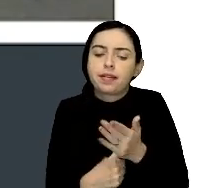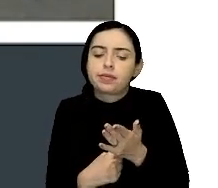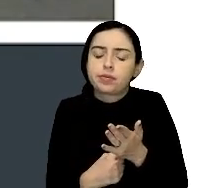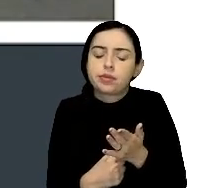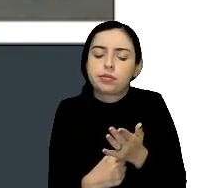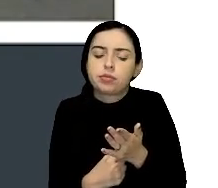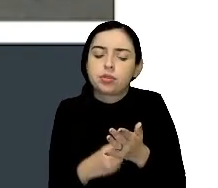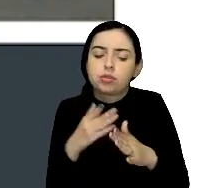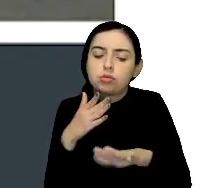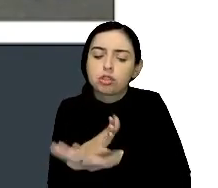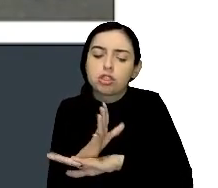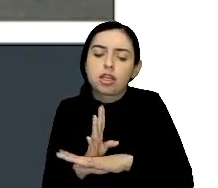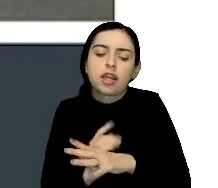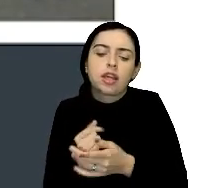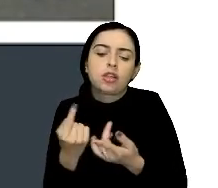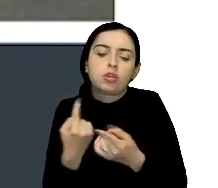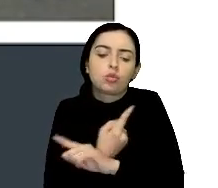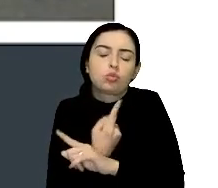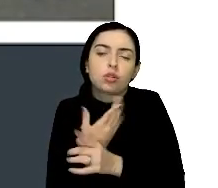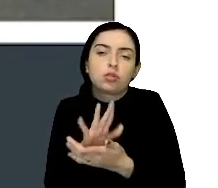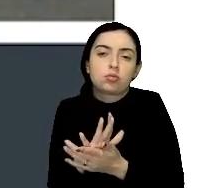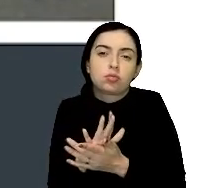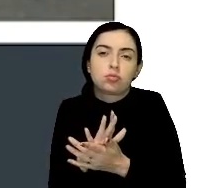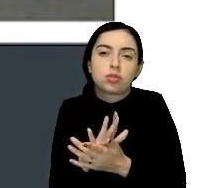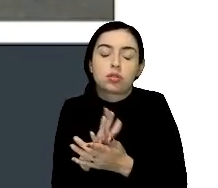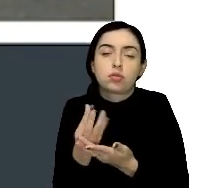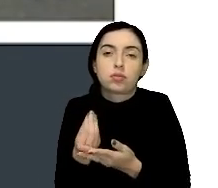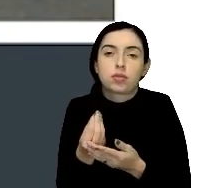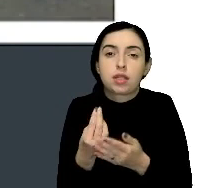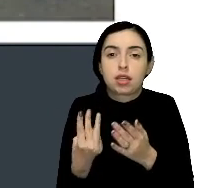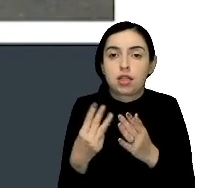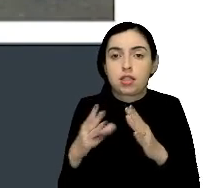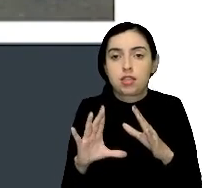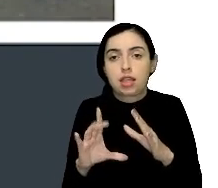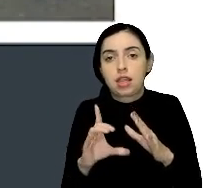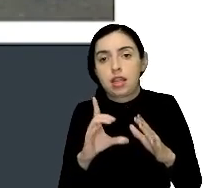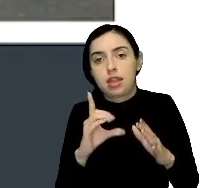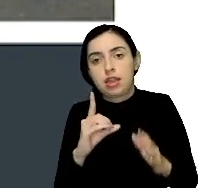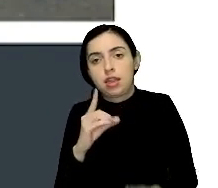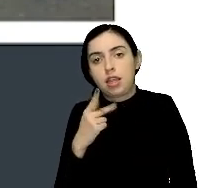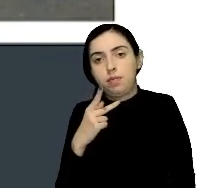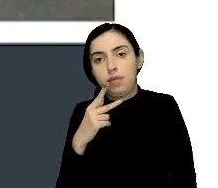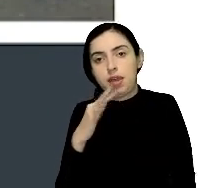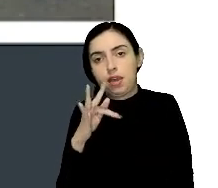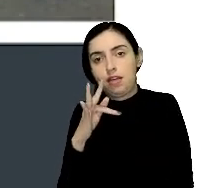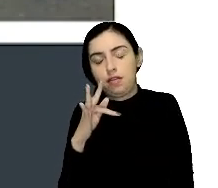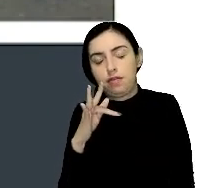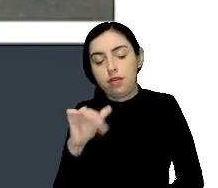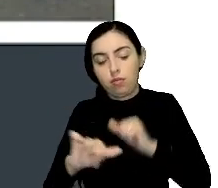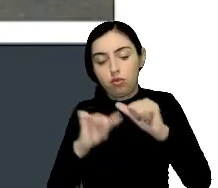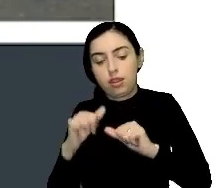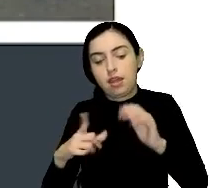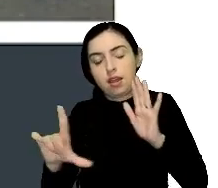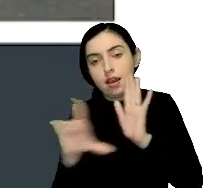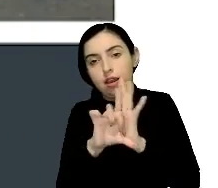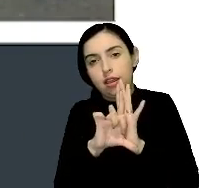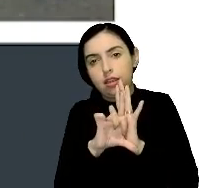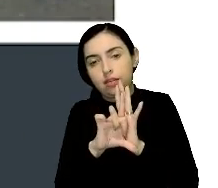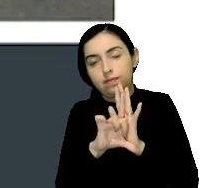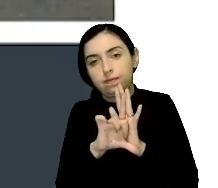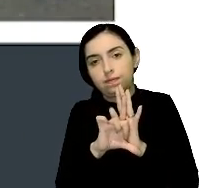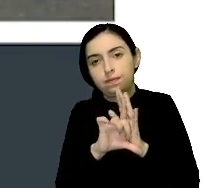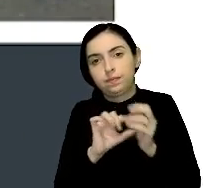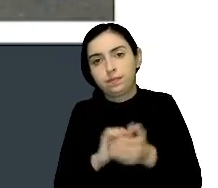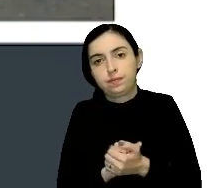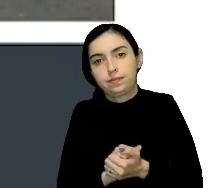inconstitucionalidade. Não daria ação direta de inconstitucionalidade, né? Tem que ser a DPF contra o decreto, ou dá para ser a DI? Pode ser a DI,